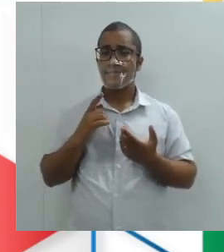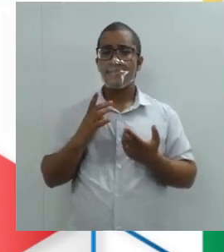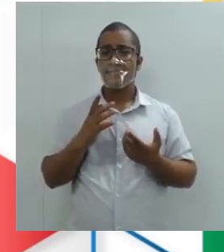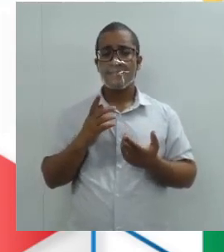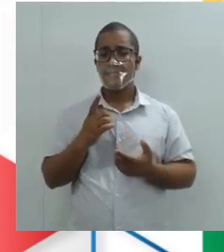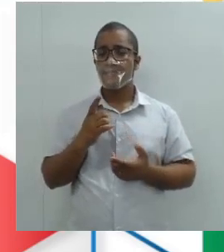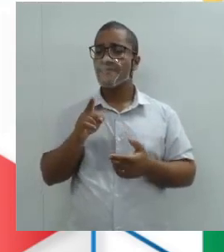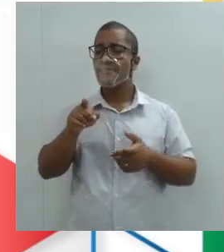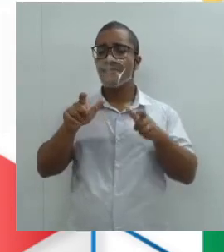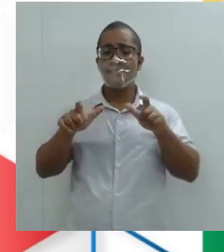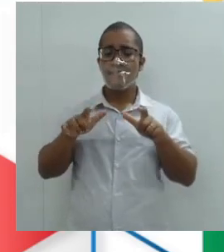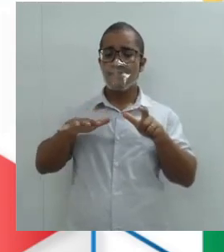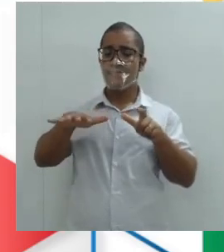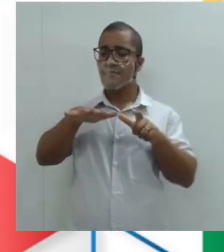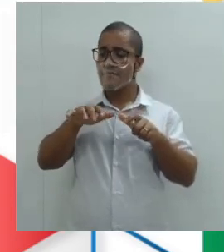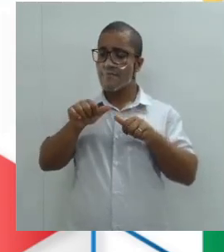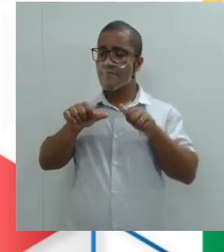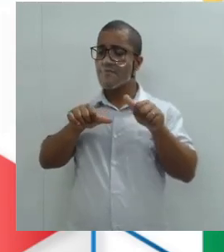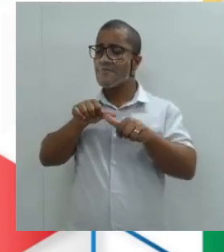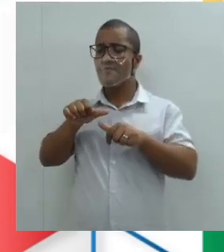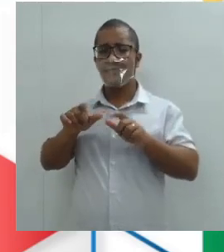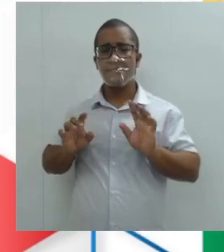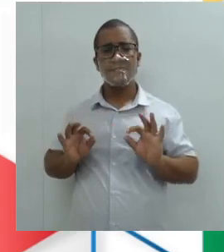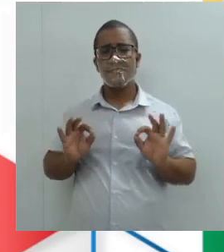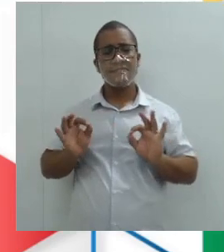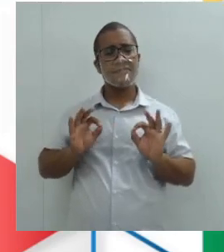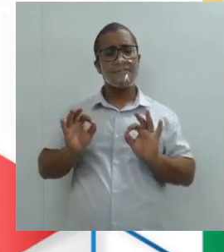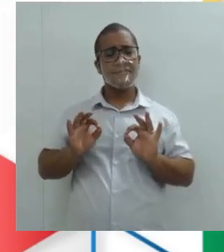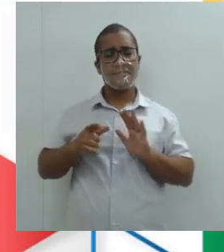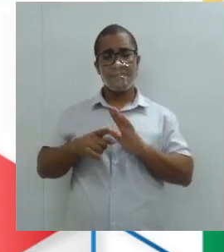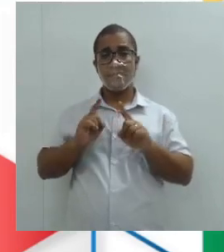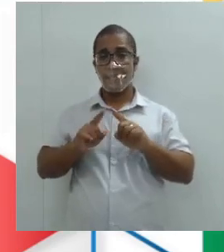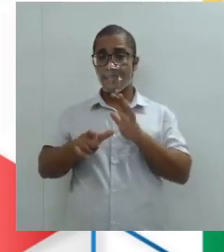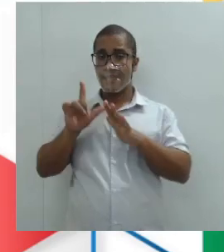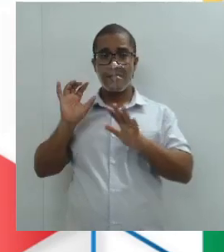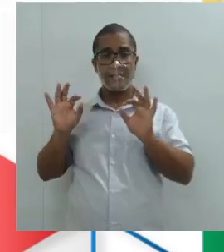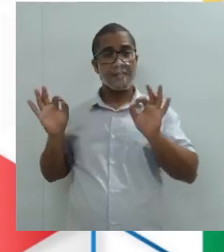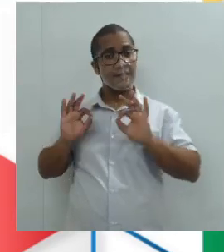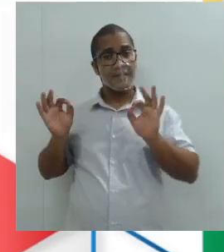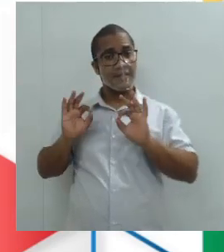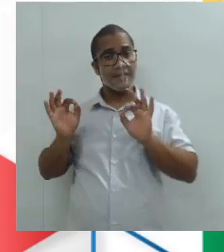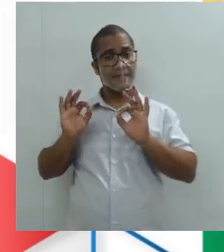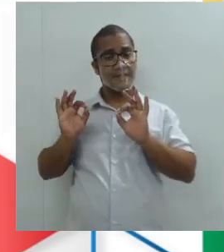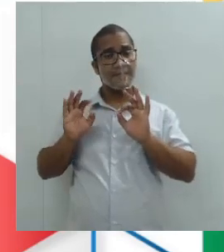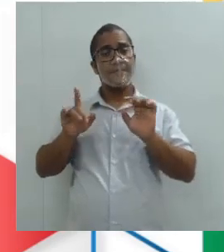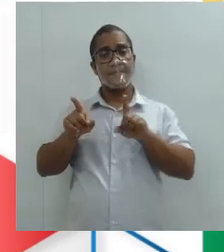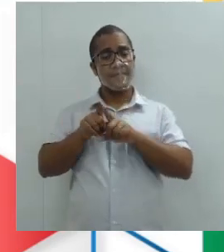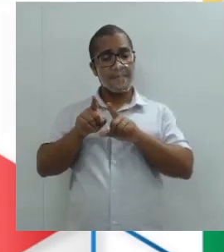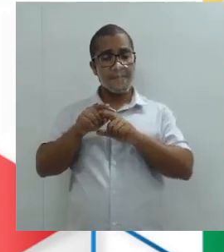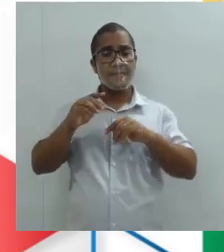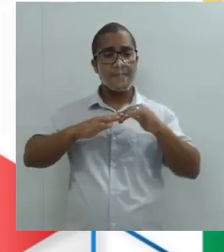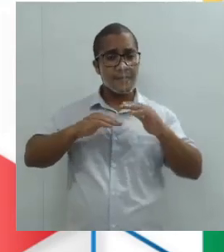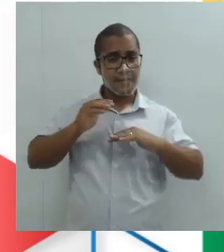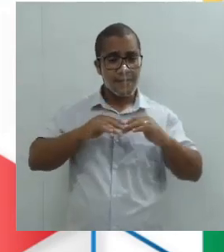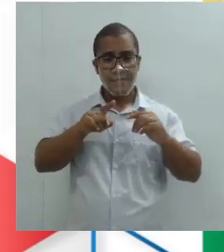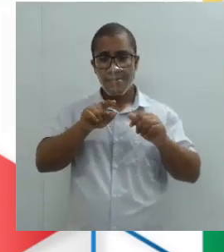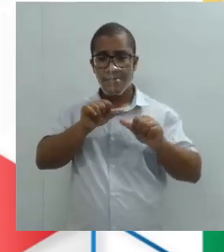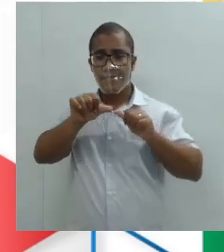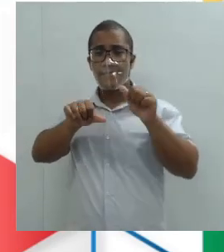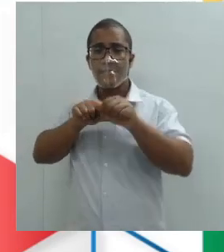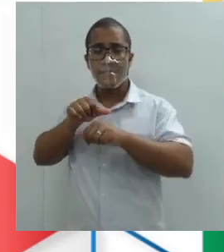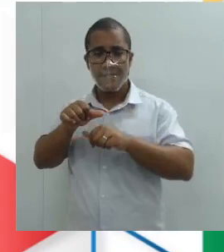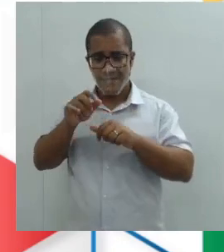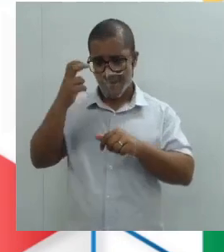foi alterado antes de você, e não haveria como aprender técnicas que permitissem essa mudança e você não teria